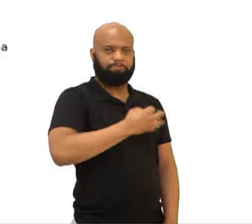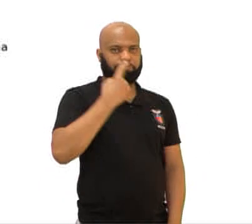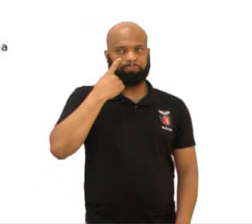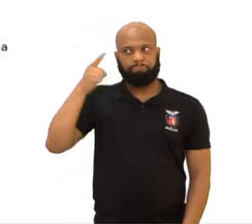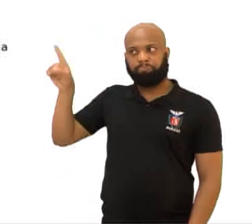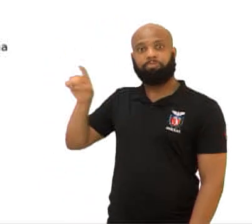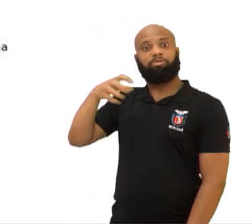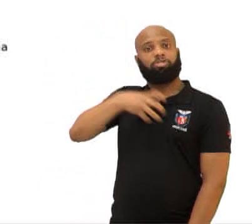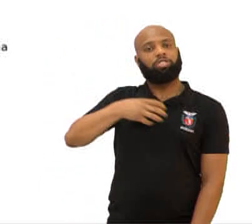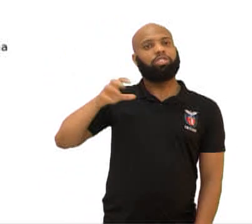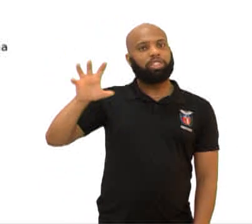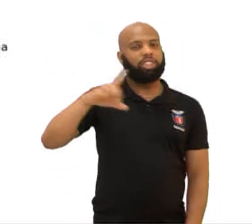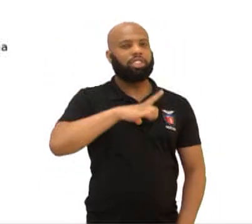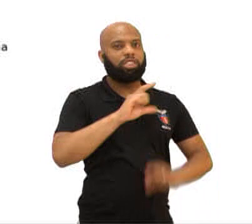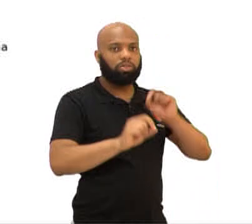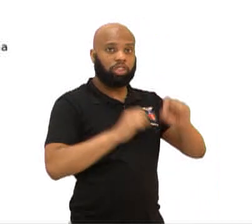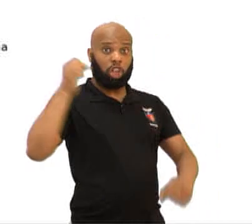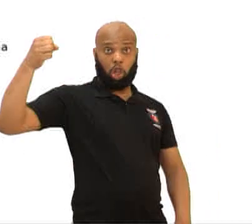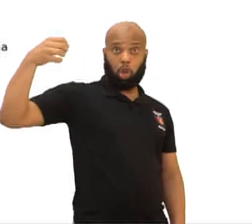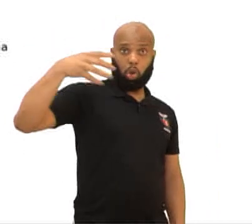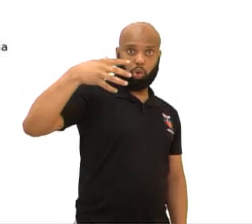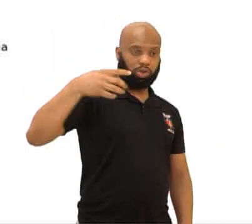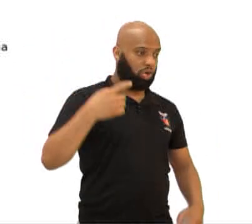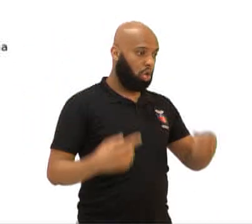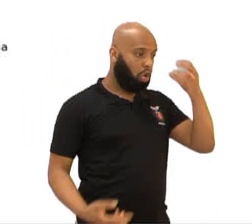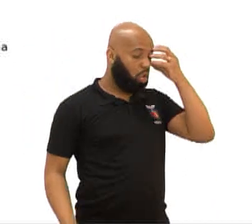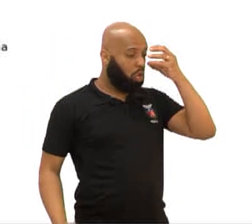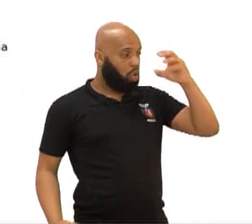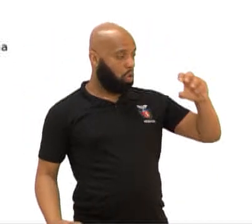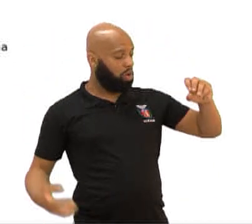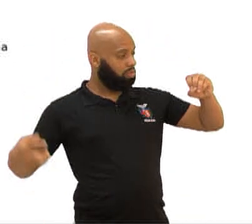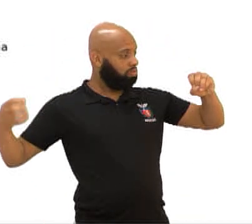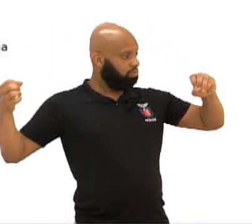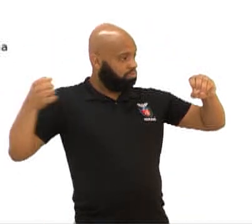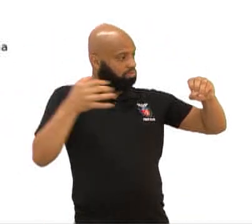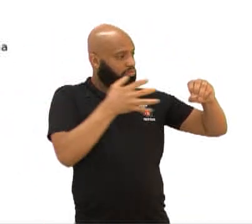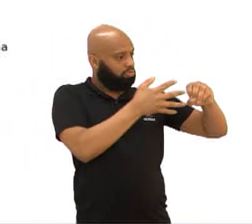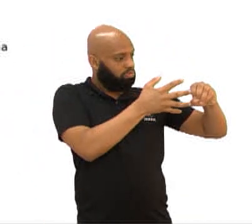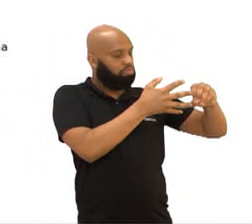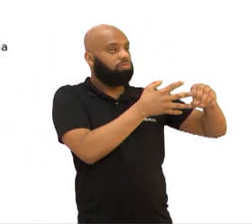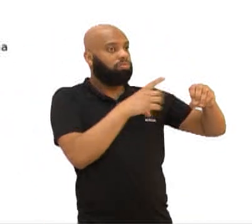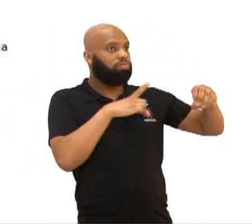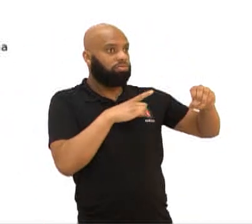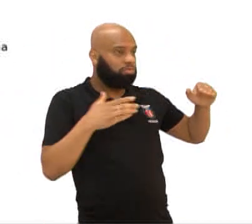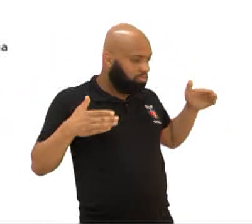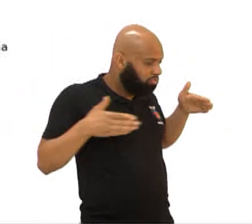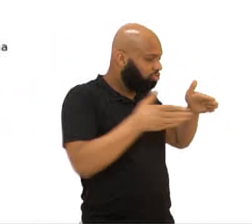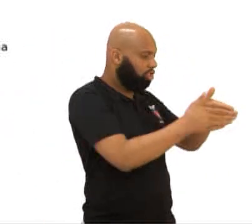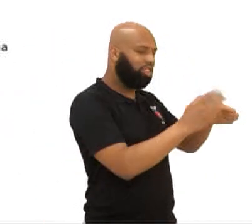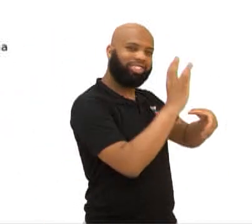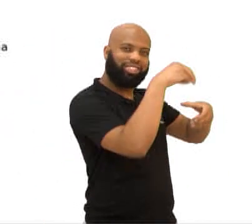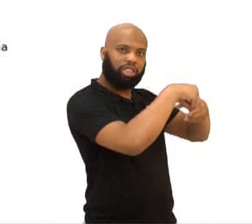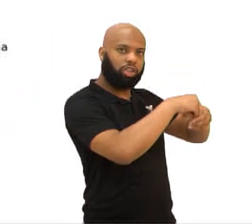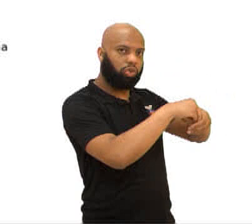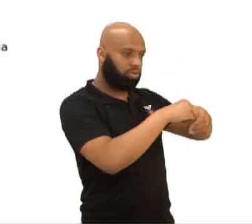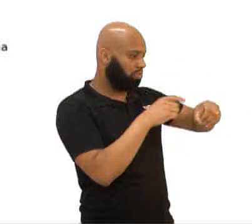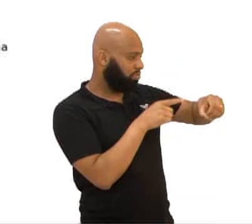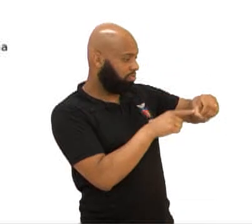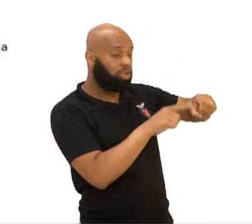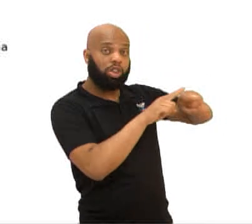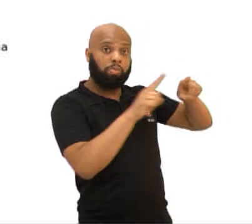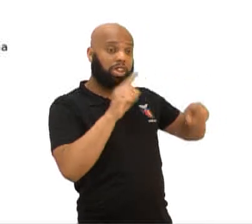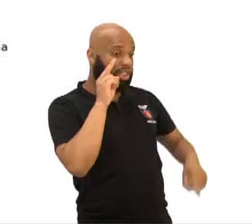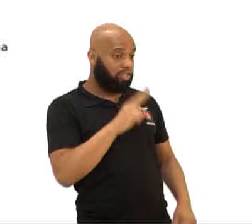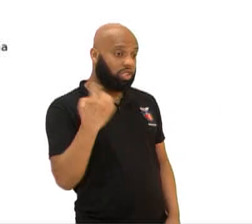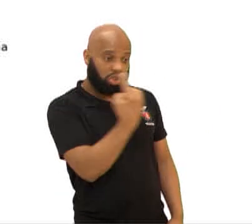onde passa o fluxo luminoso, chegando então ali onde se faz uma adequação do ponto focal. Entretanto, a visão nossa ela é mais